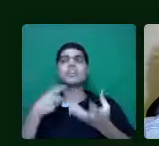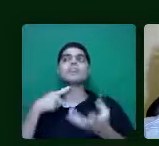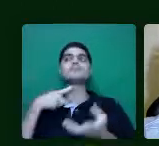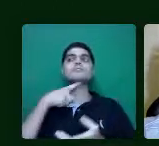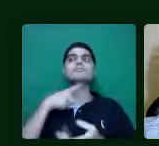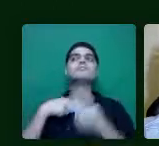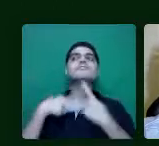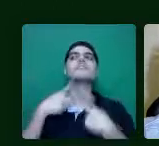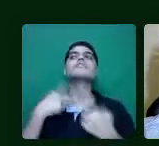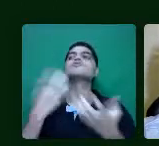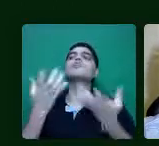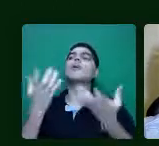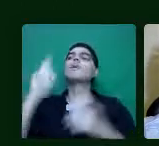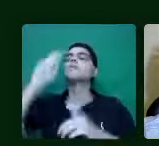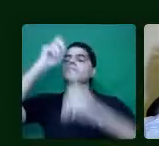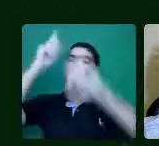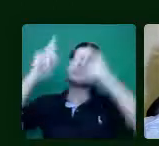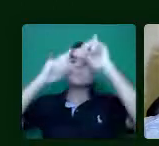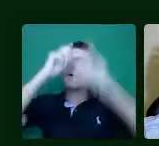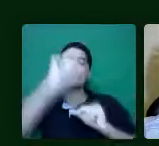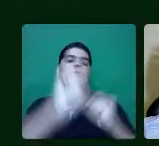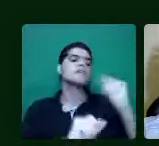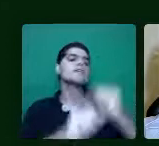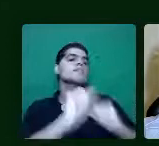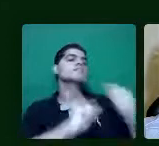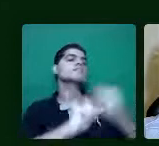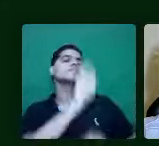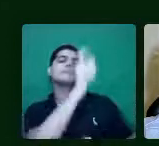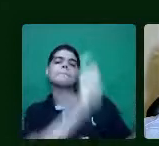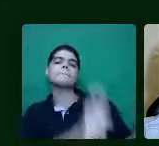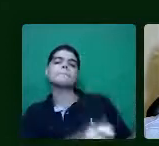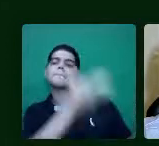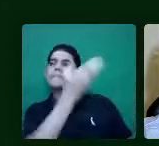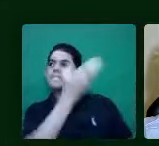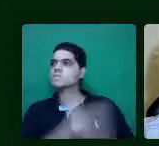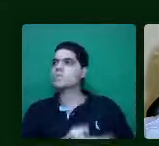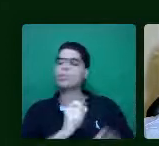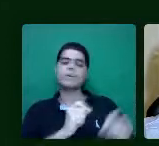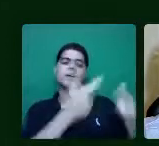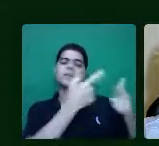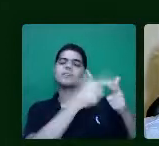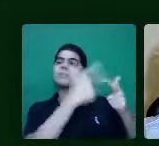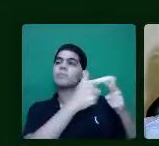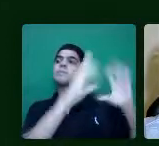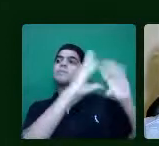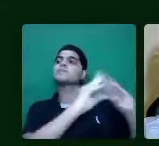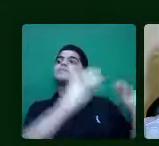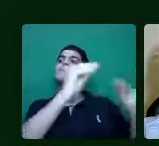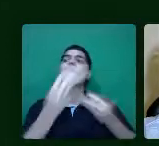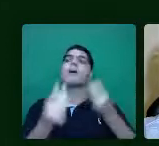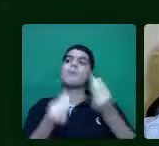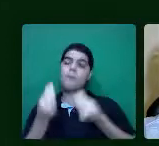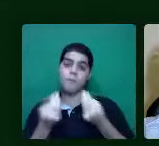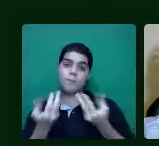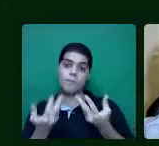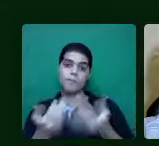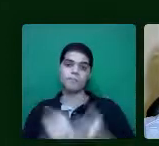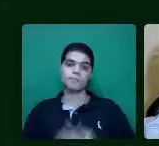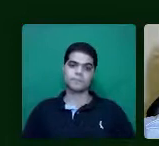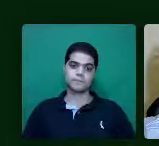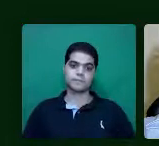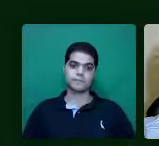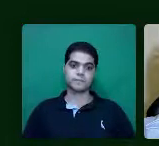a solução? O que vai resolver a vida da Dona Maria? Não necessariamente é a tecnologia, então a gente quer resolver esse tipo de problema. E a